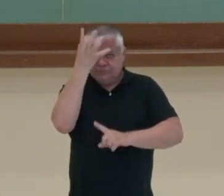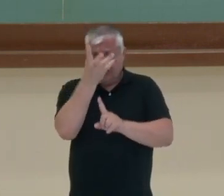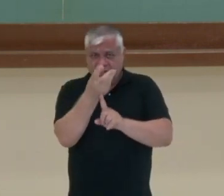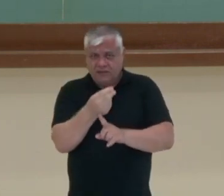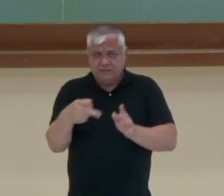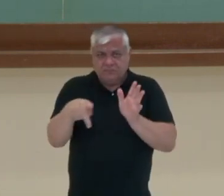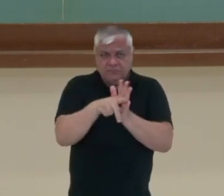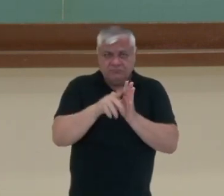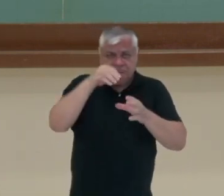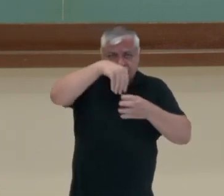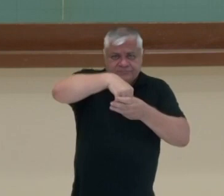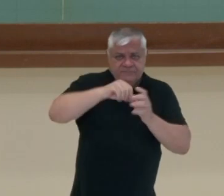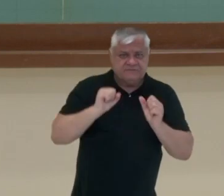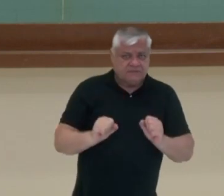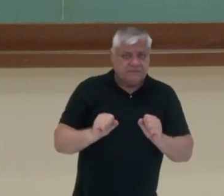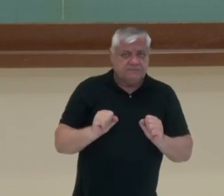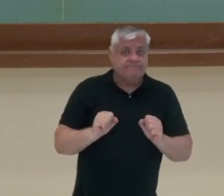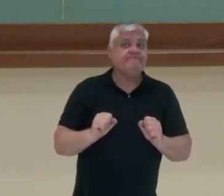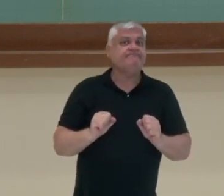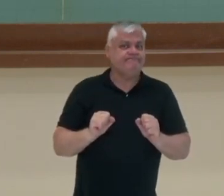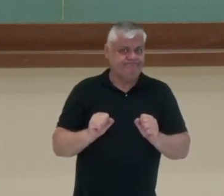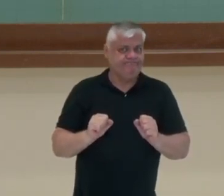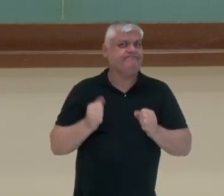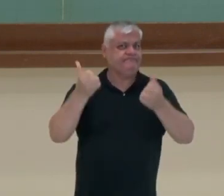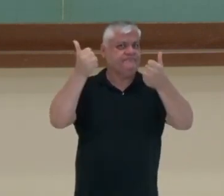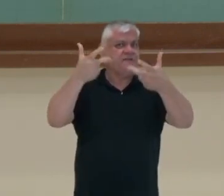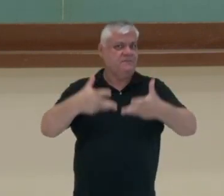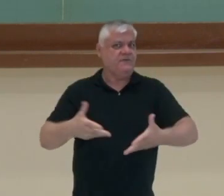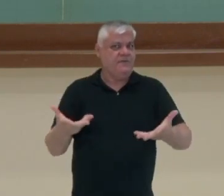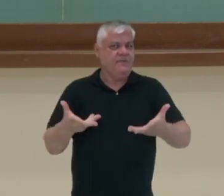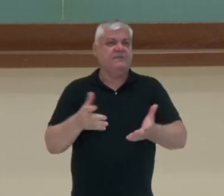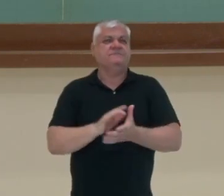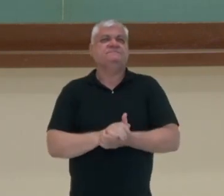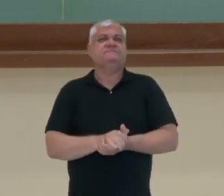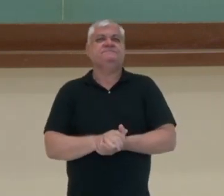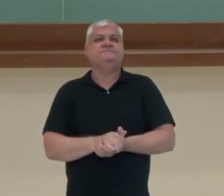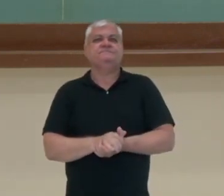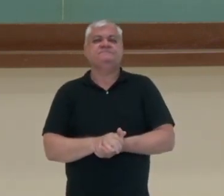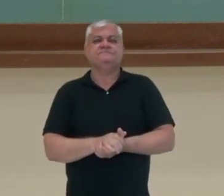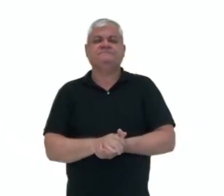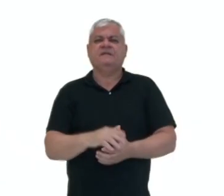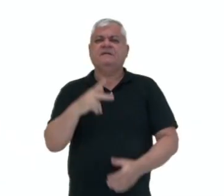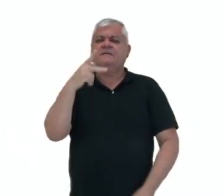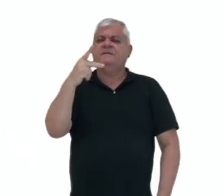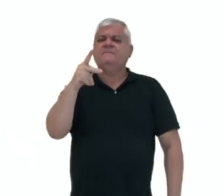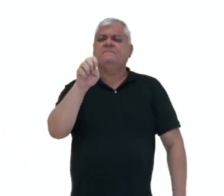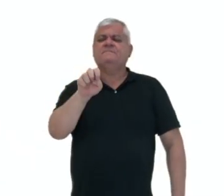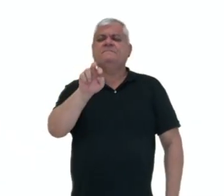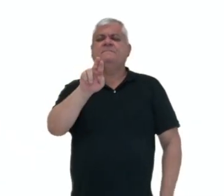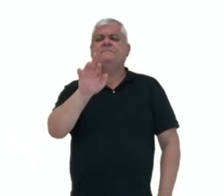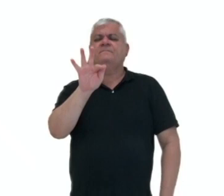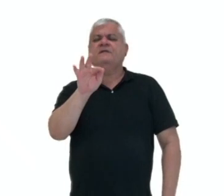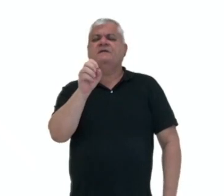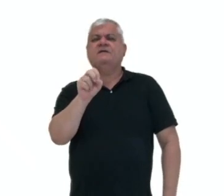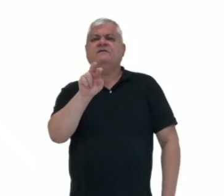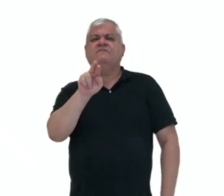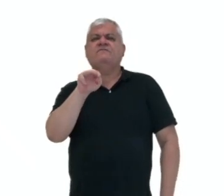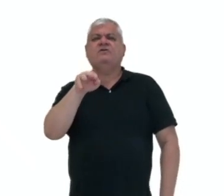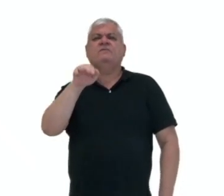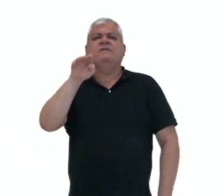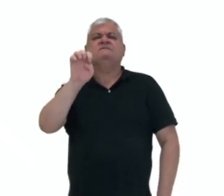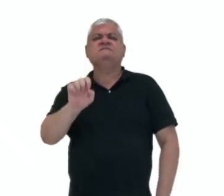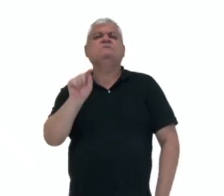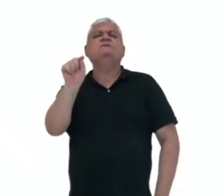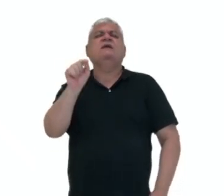ser um participante dessa arte? Essa aula vai falar para você sobre isso. Então vamos tentar entender mais ou menos, gente, a questão